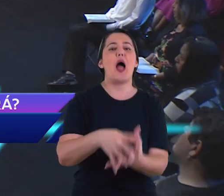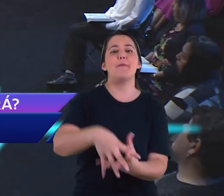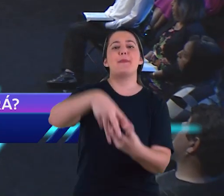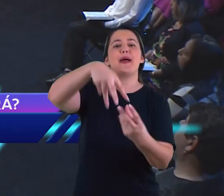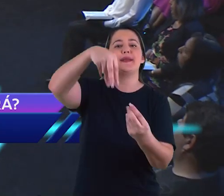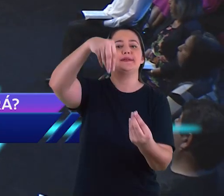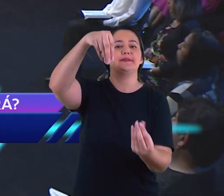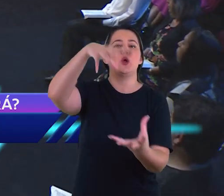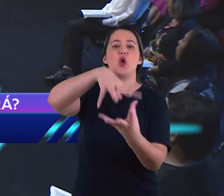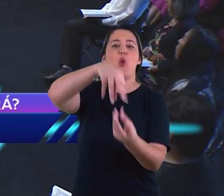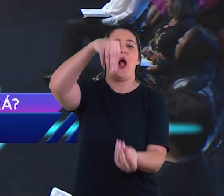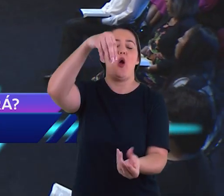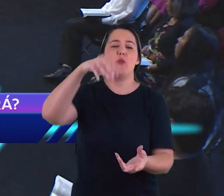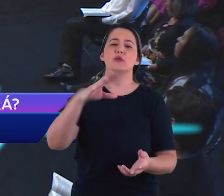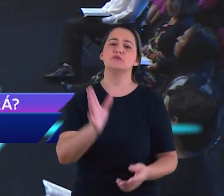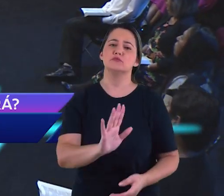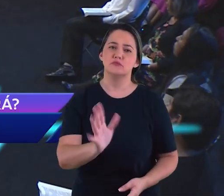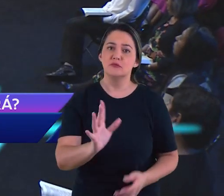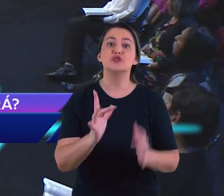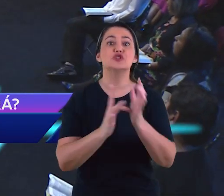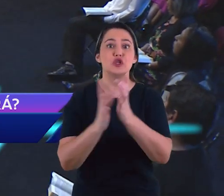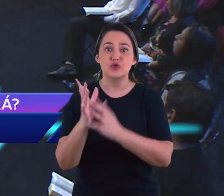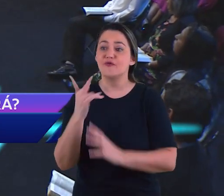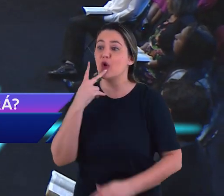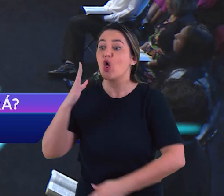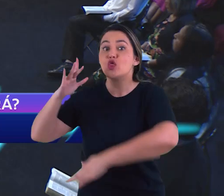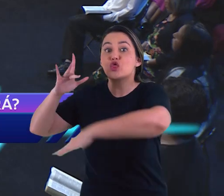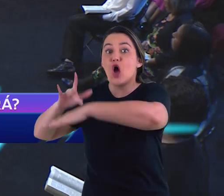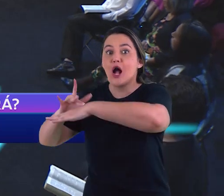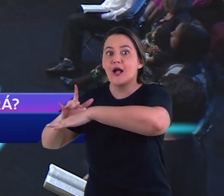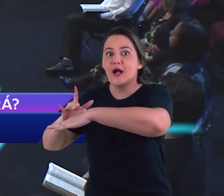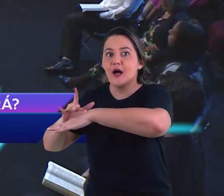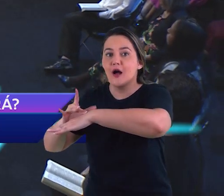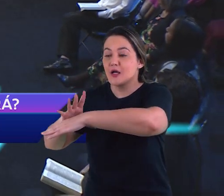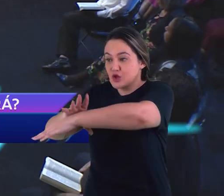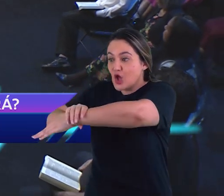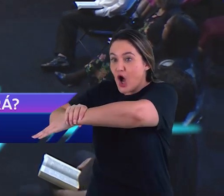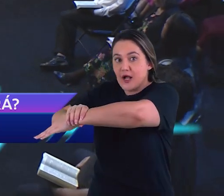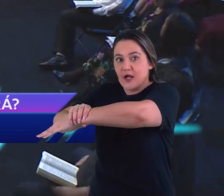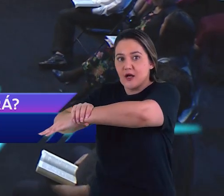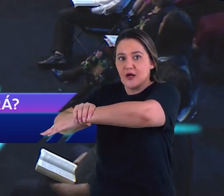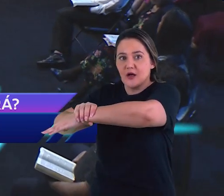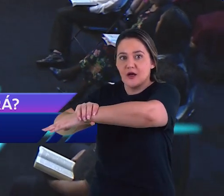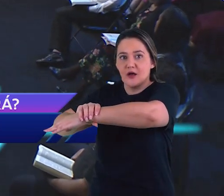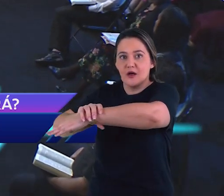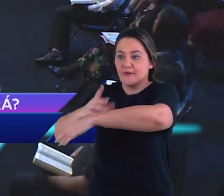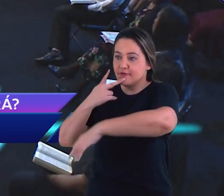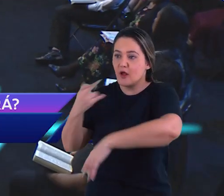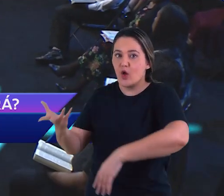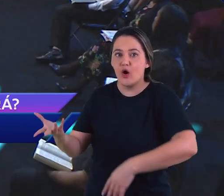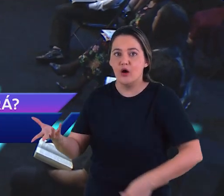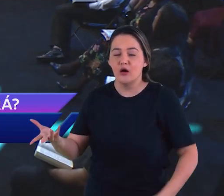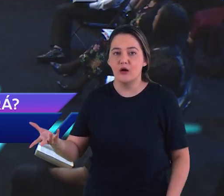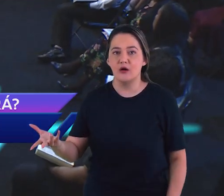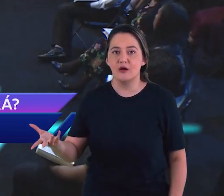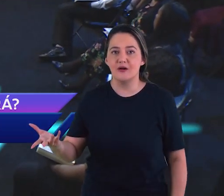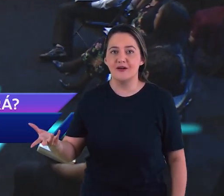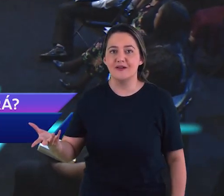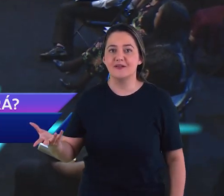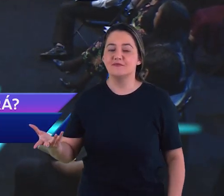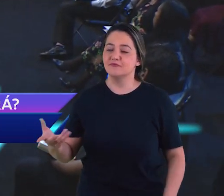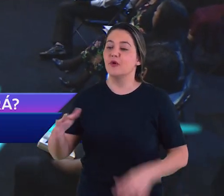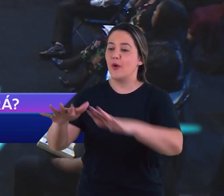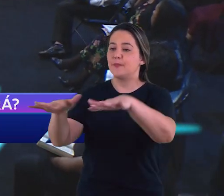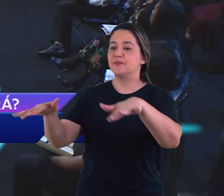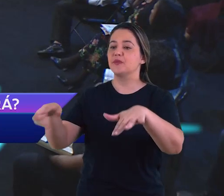Tomé pediu para tocar nas feridas de Jesus. E pediu quando Jesus nem estava lá. Ele falou para os outros